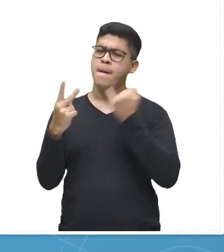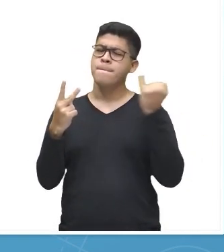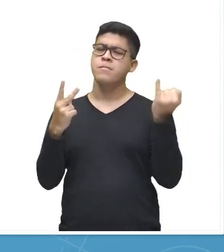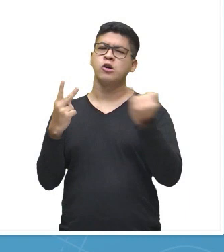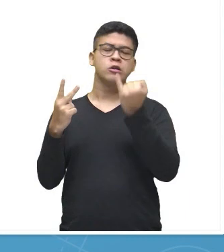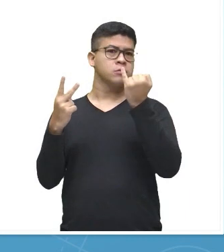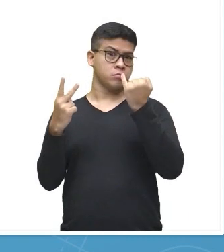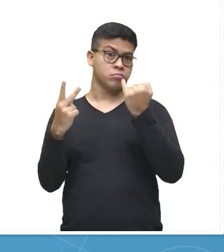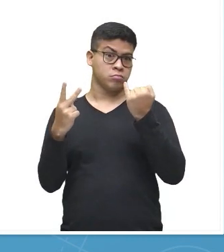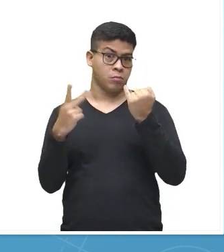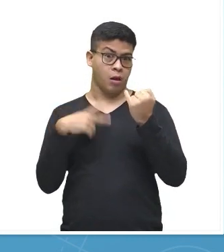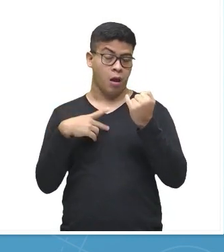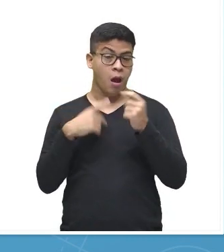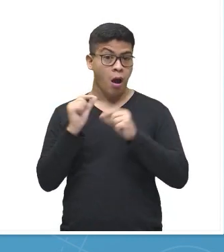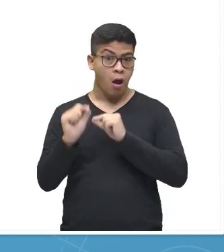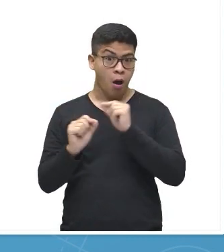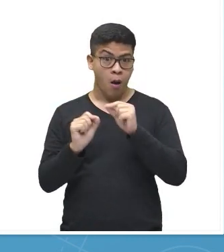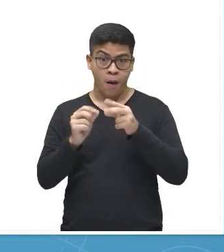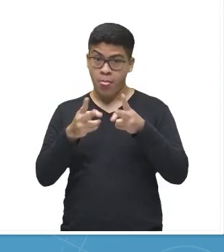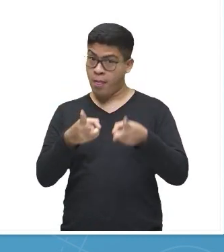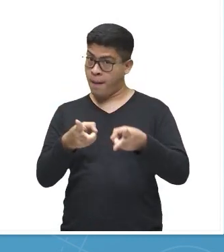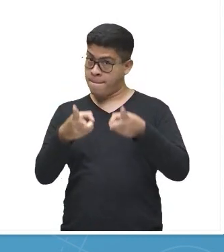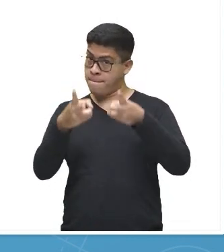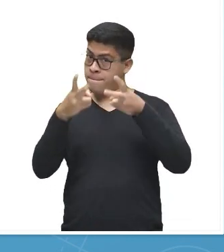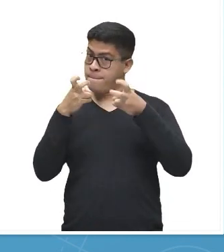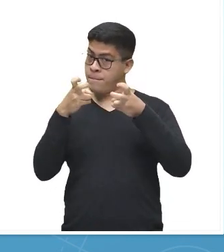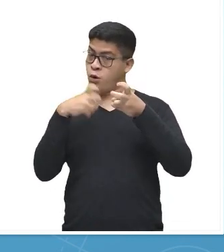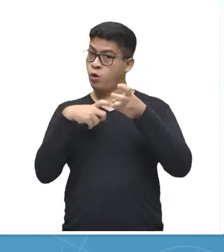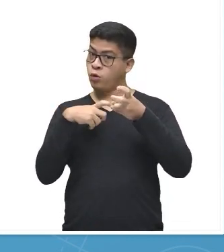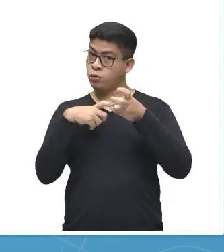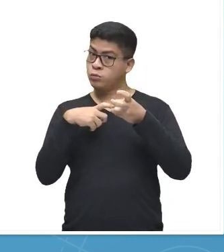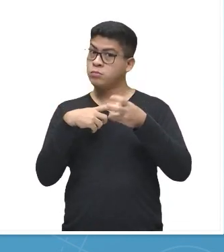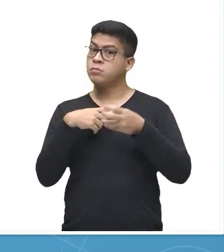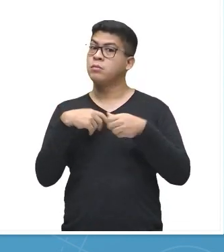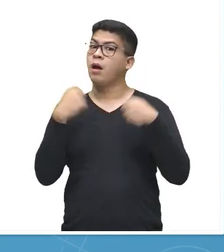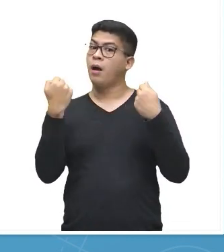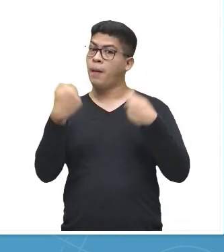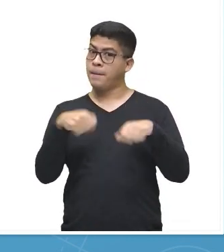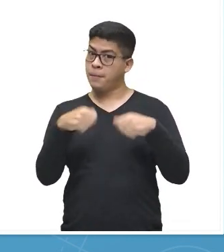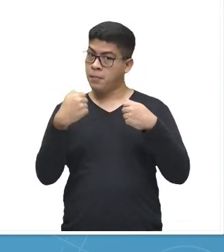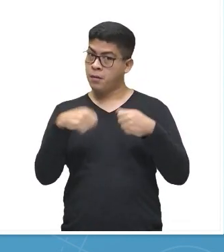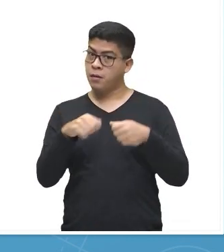importantíssima para vocês responderem esta questão. A